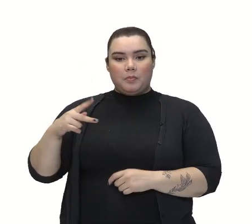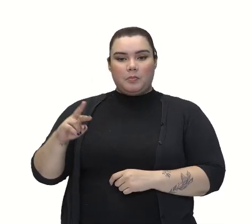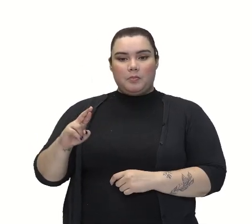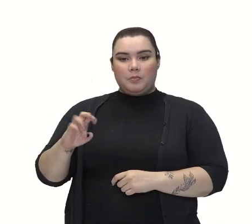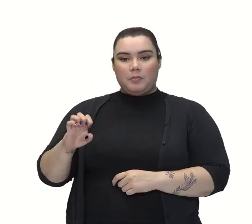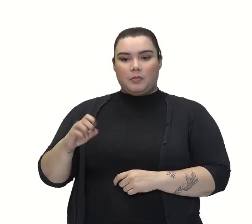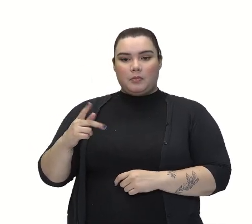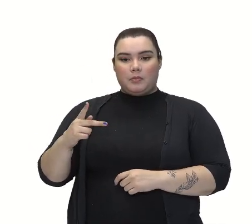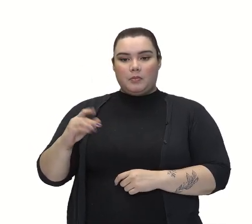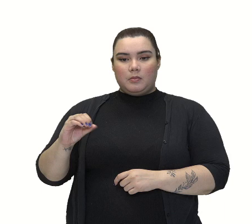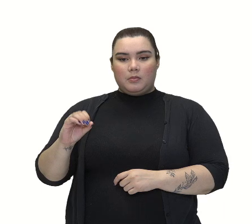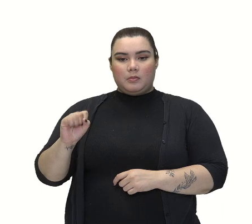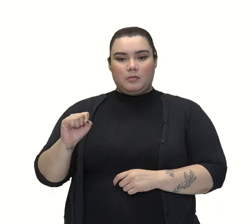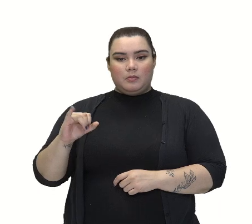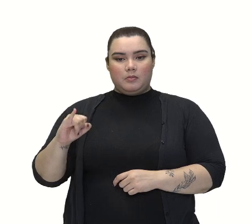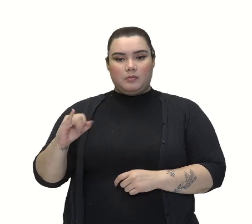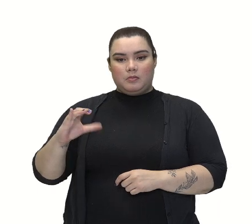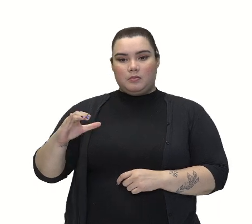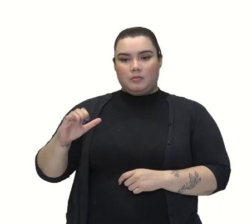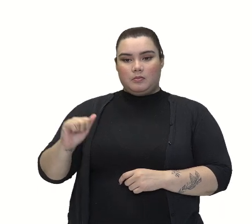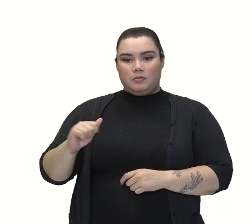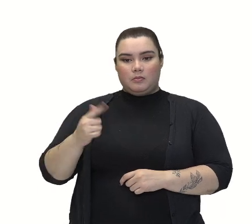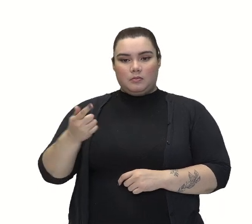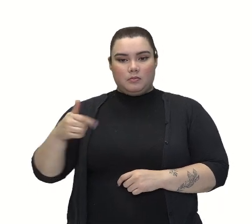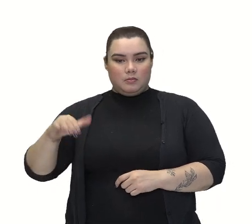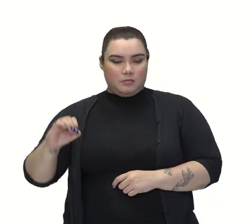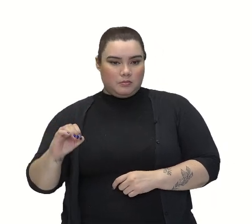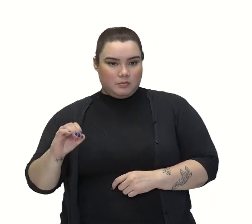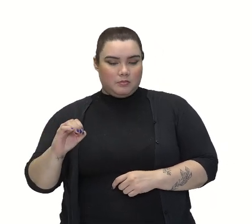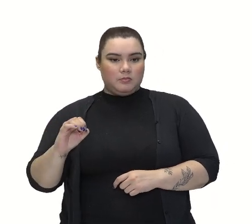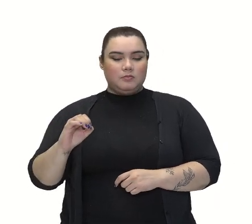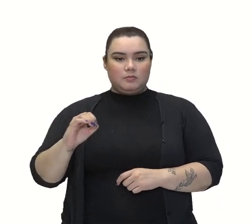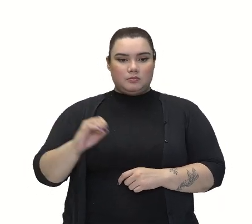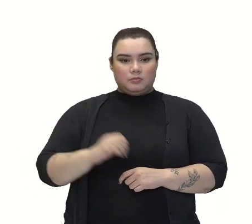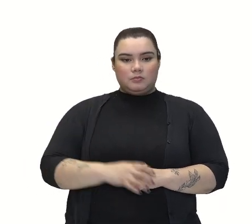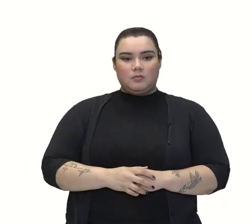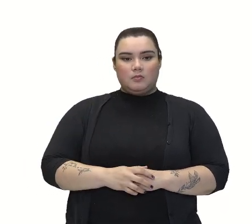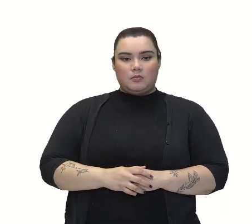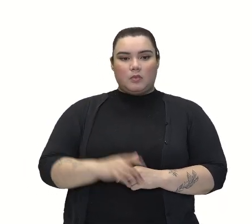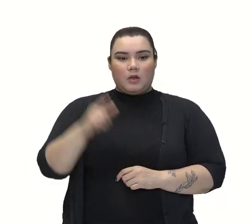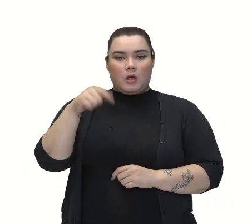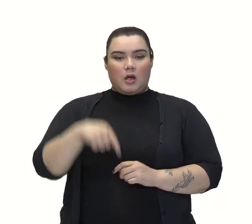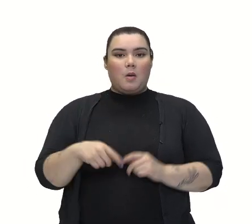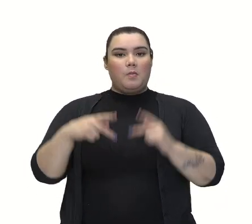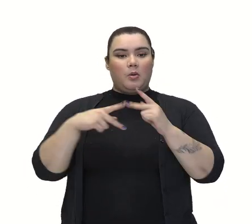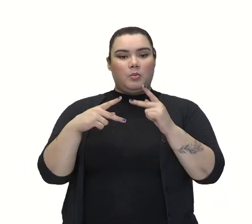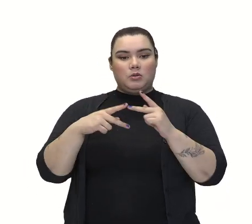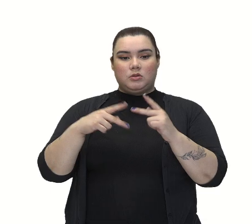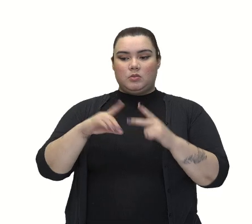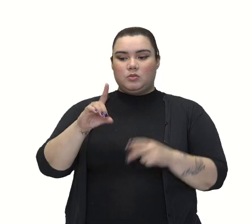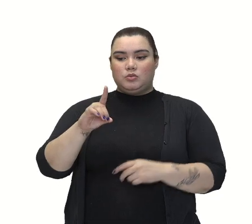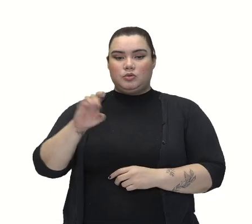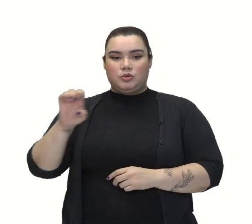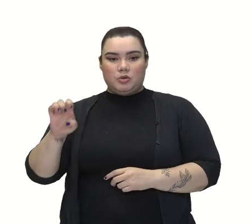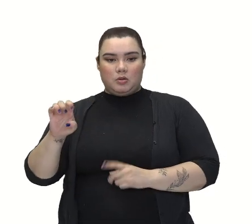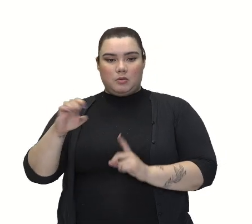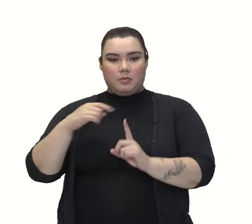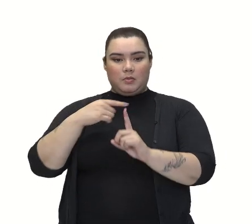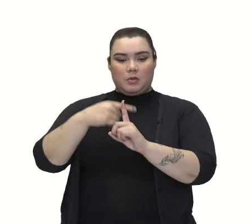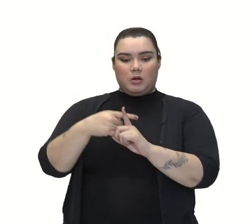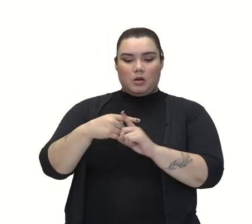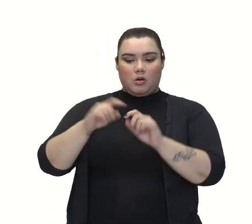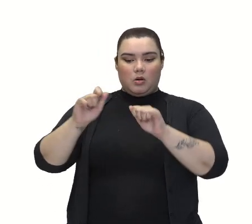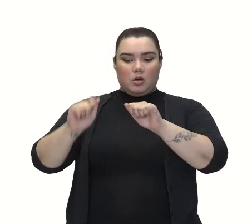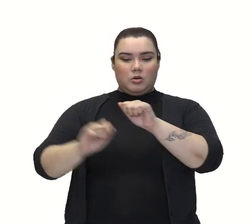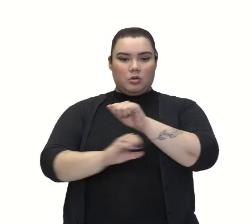seja, ele se origina da preposição de mais o